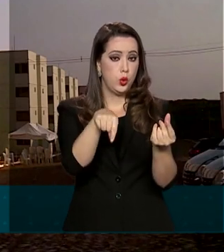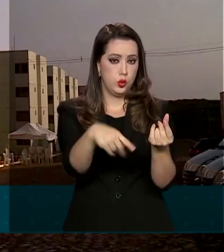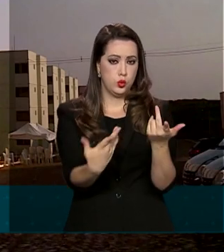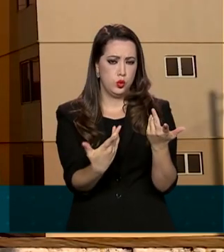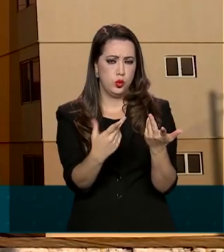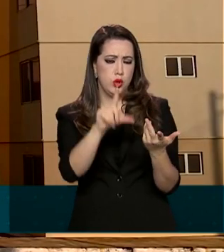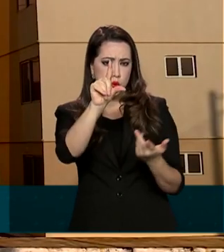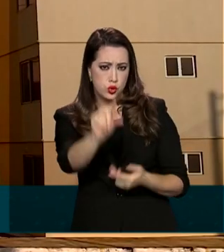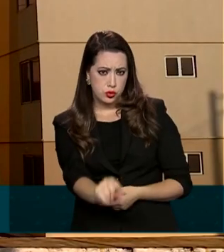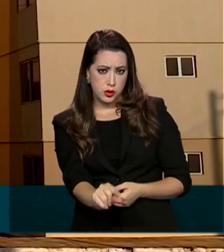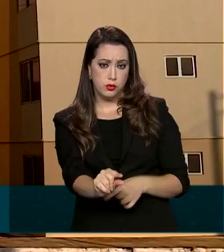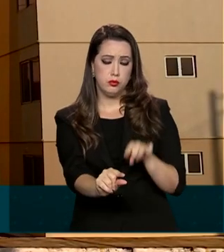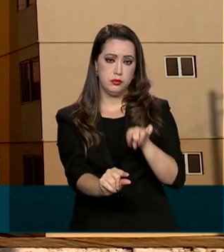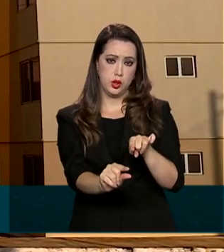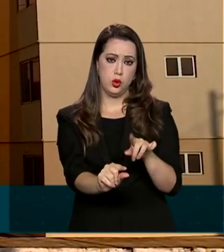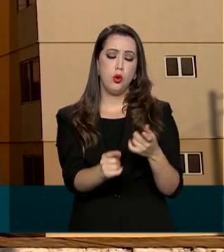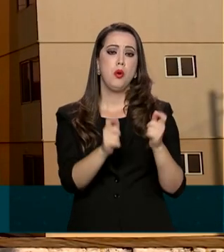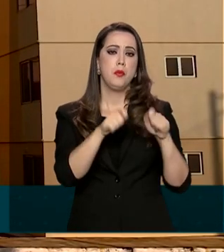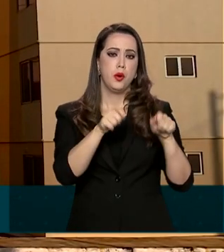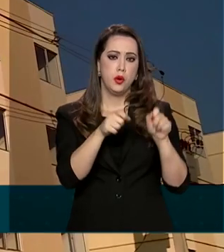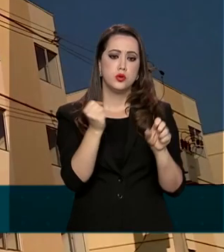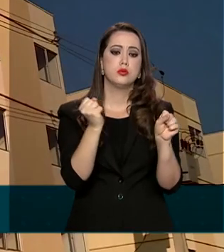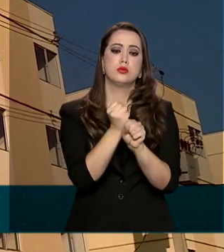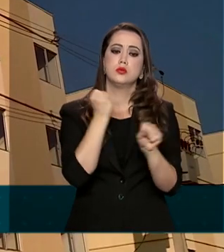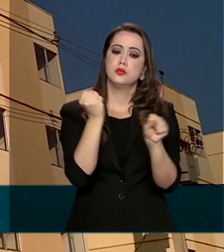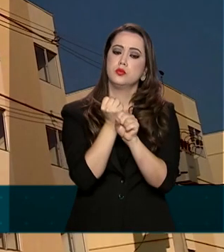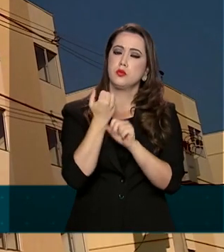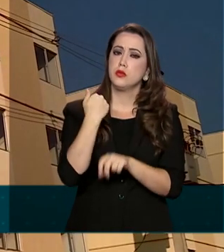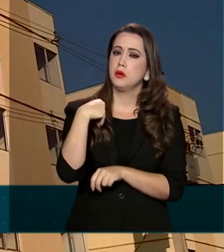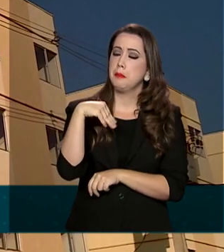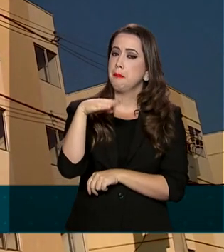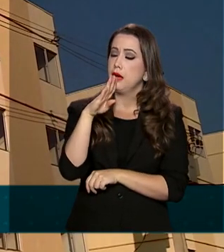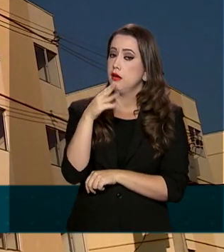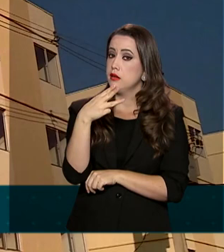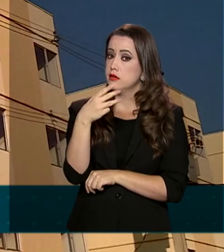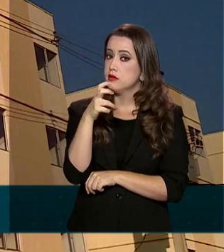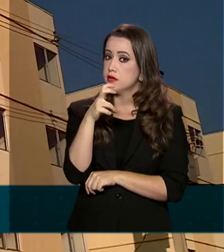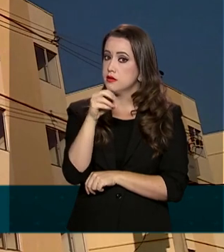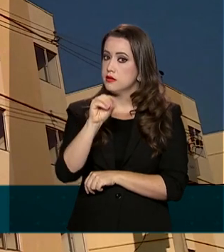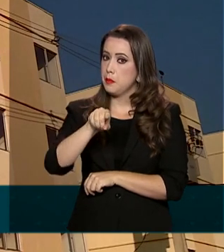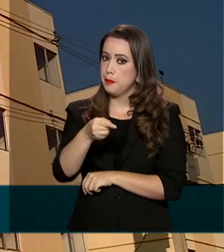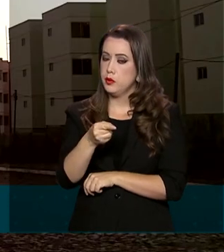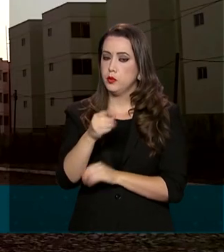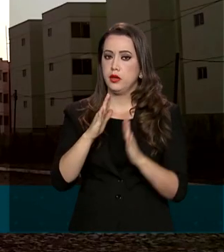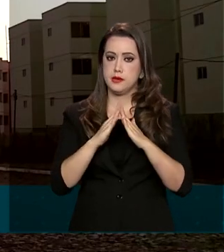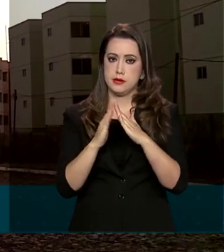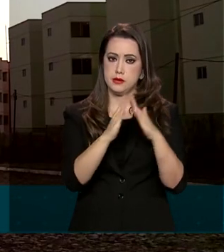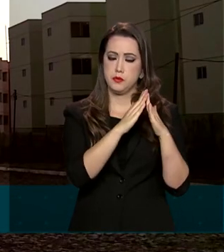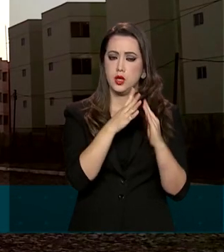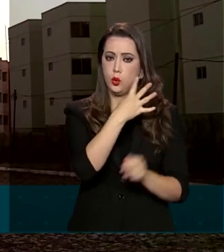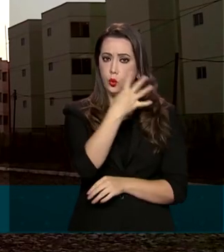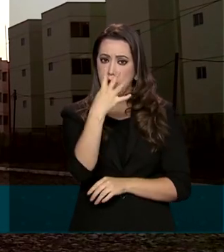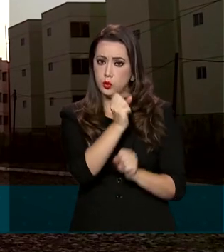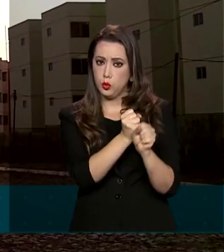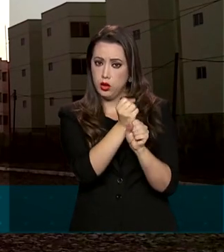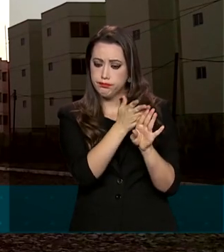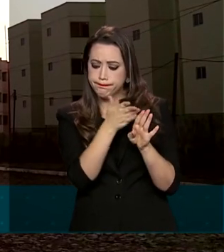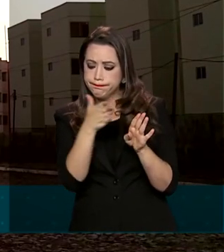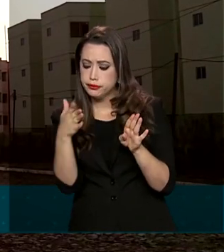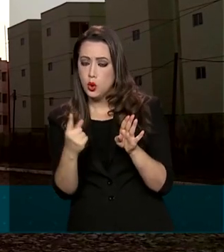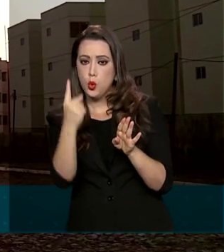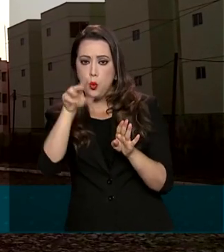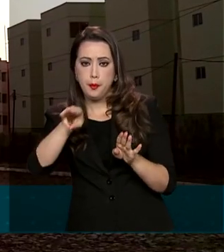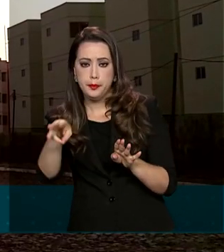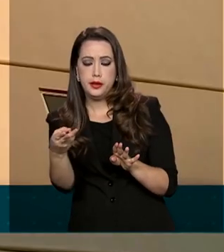financeiros reduzido, vão poder ser construídas mais 350 mil moradias. E em quatro anos, 1